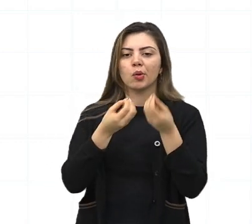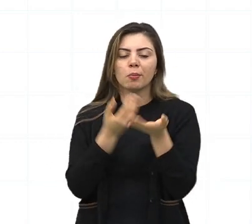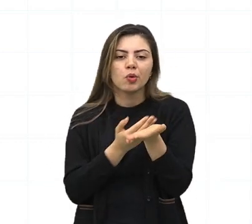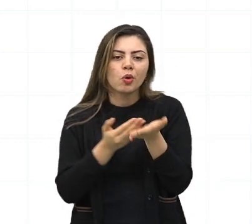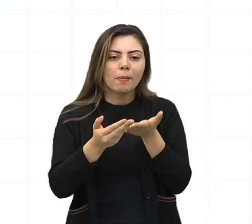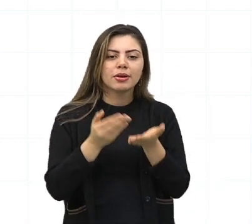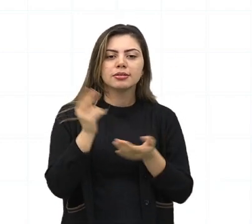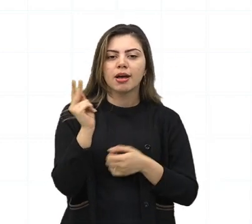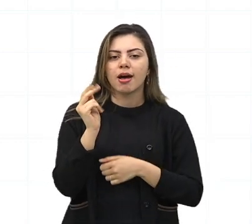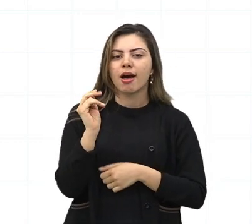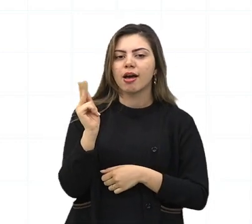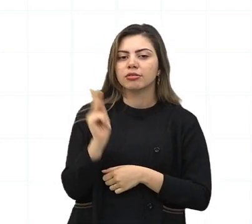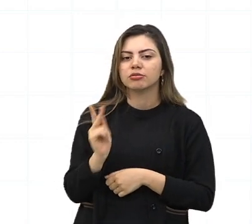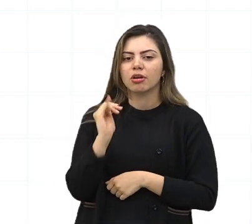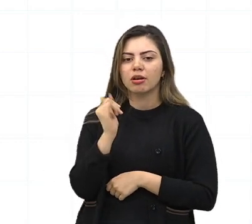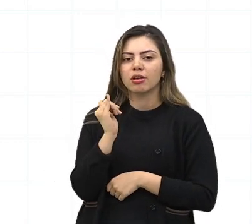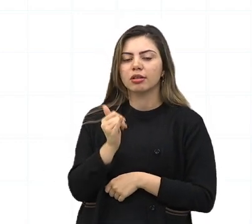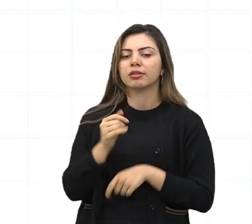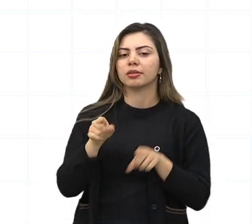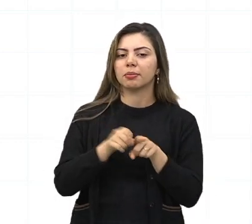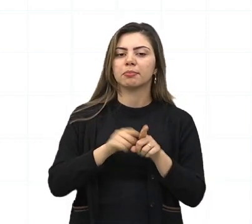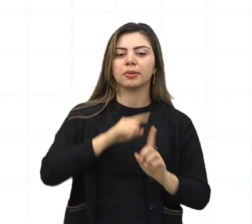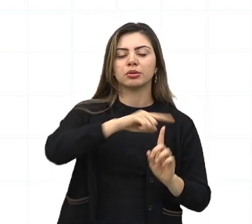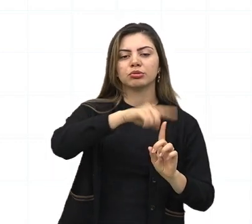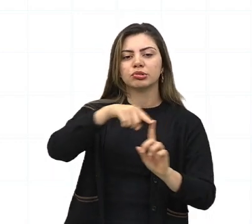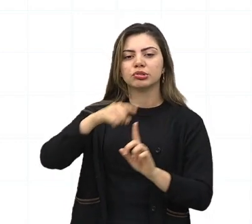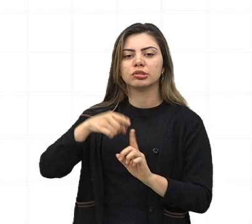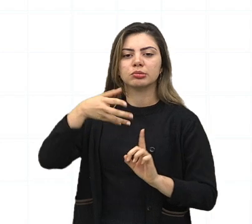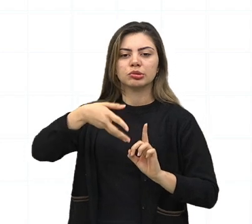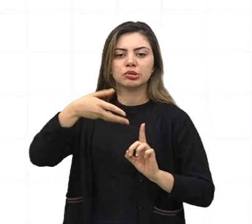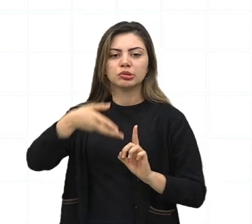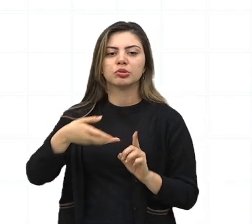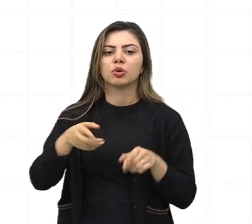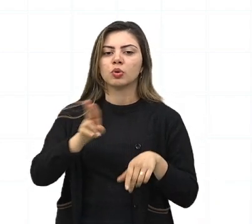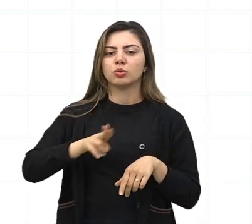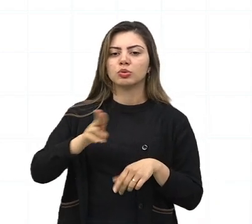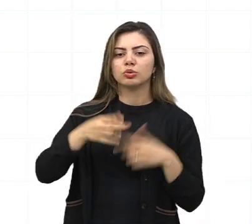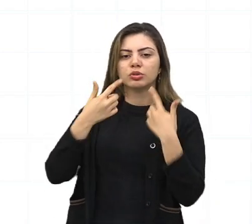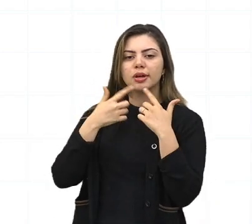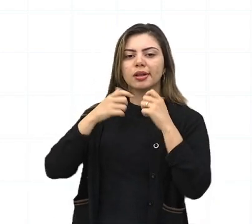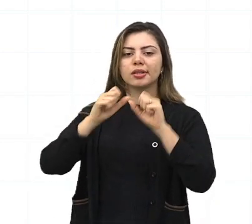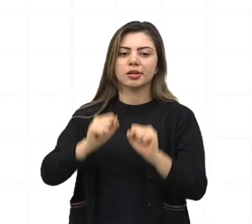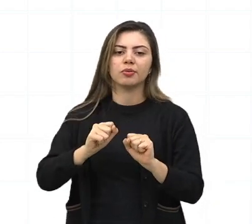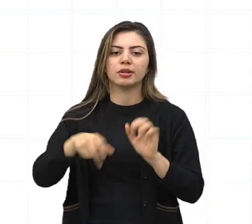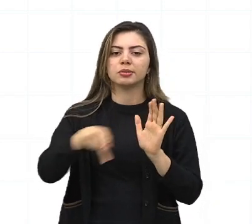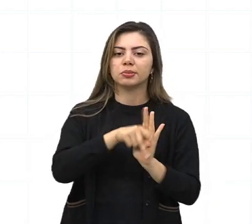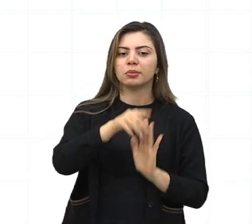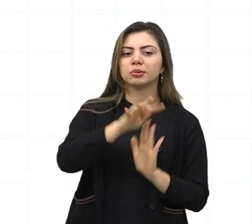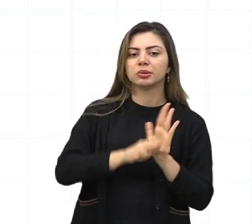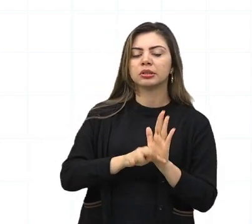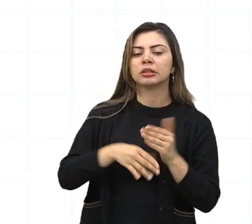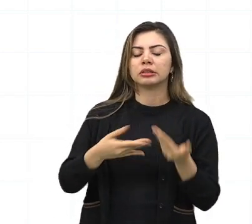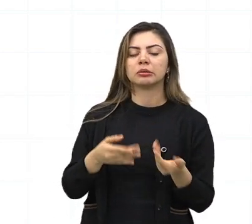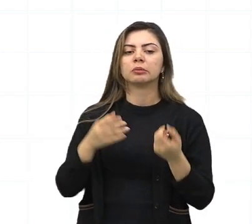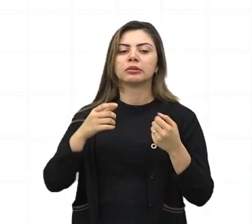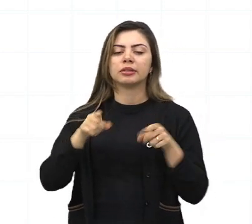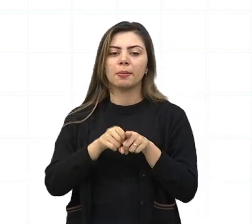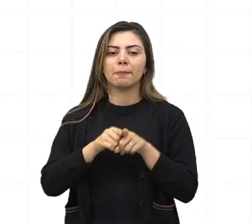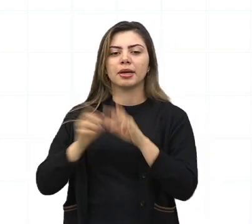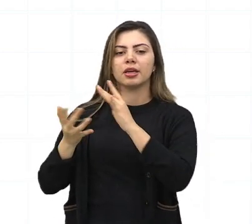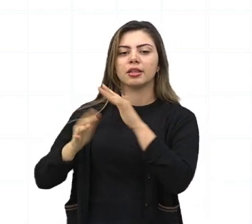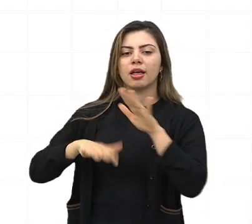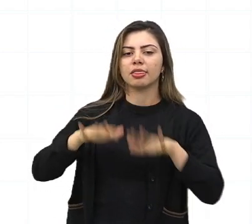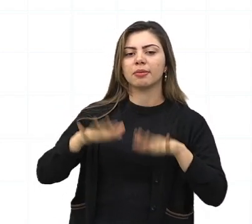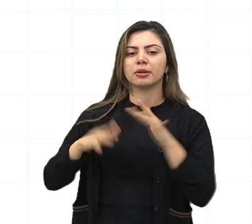a narrativa, tipos de discursos, linguagem empregada levando em